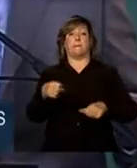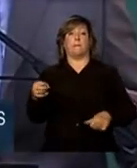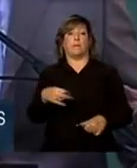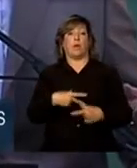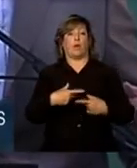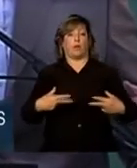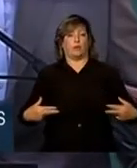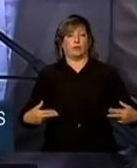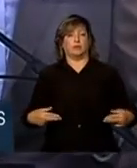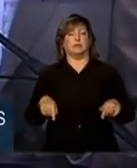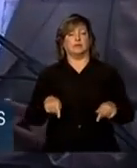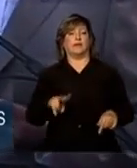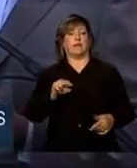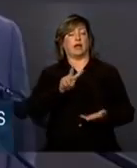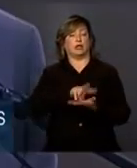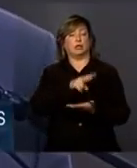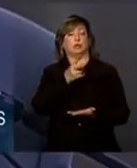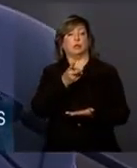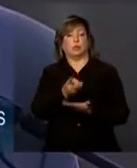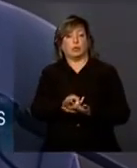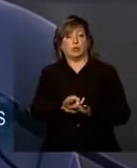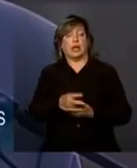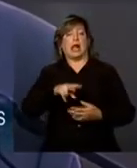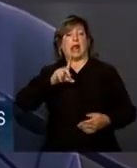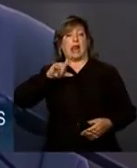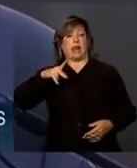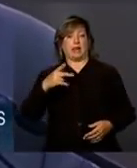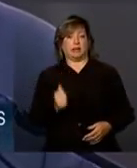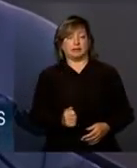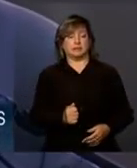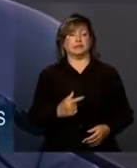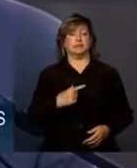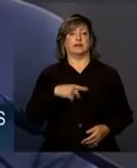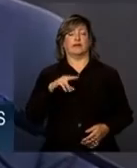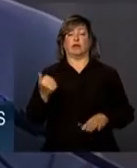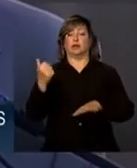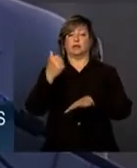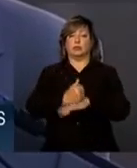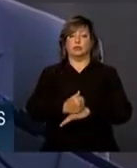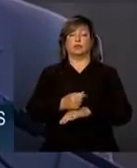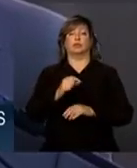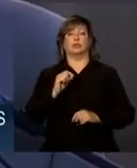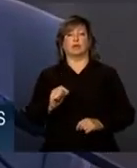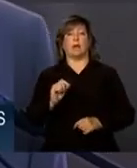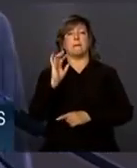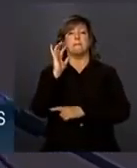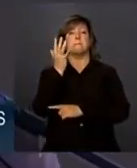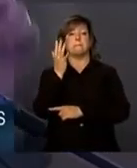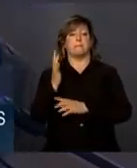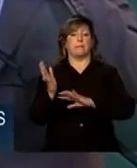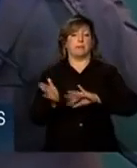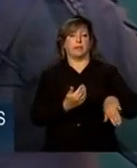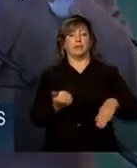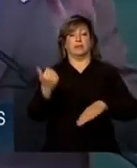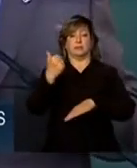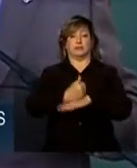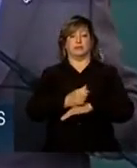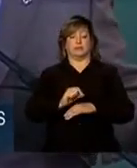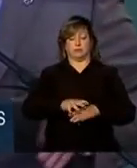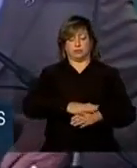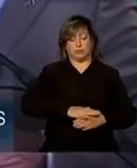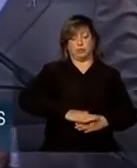essência. Vai ser duplicado a linha. Vão ser substituídos dormentes de madeira por dormentes de